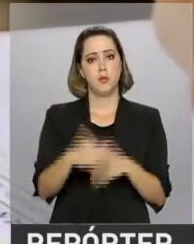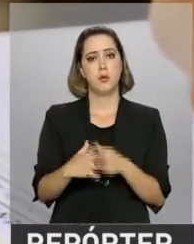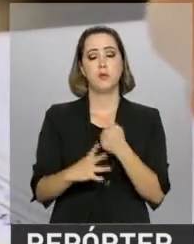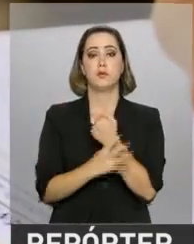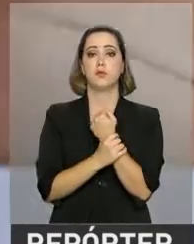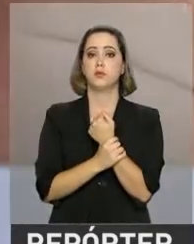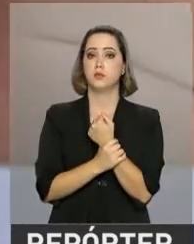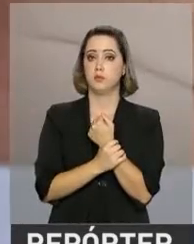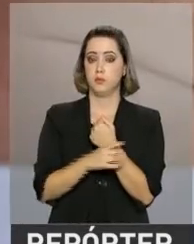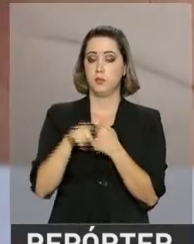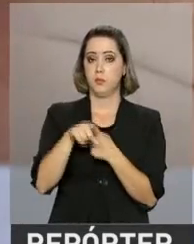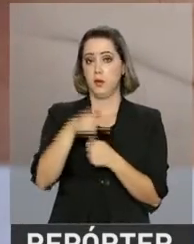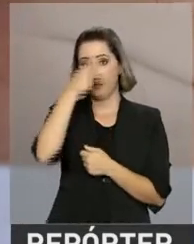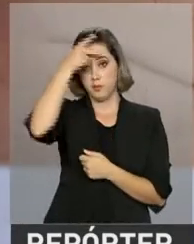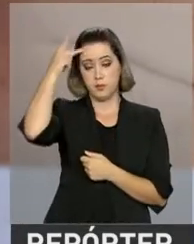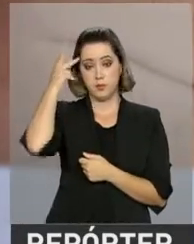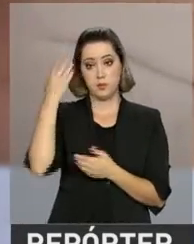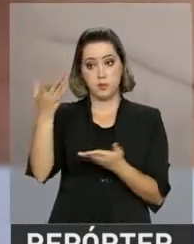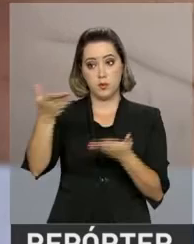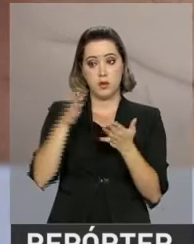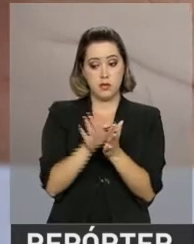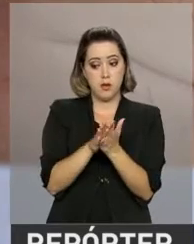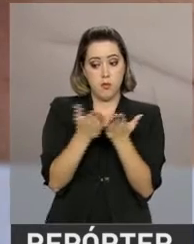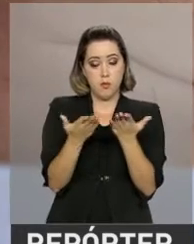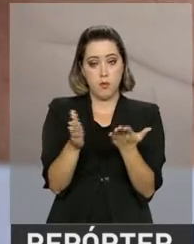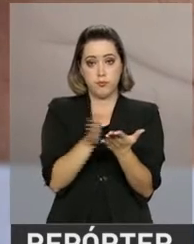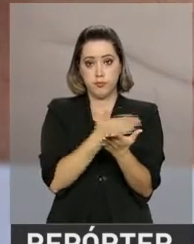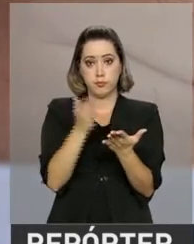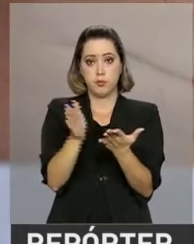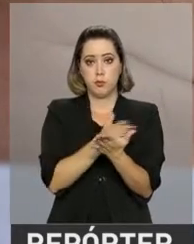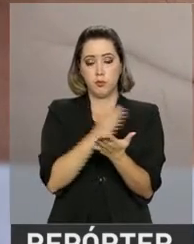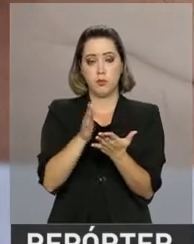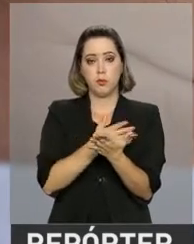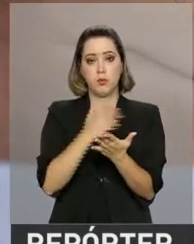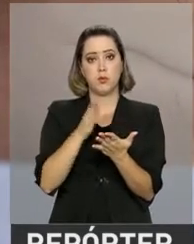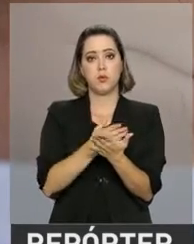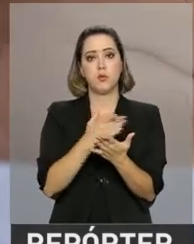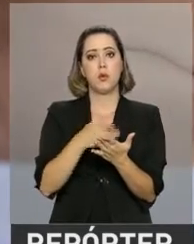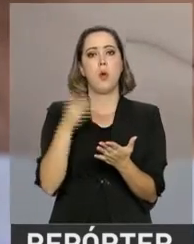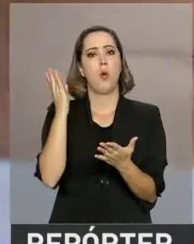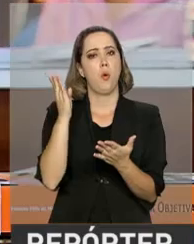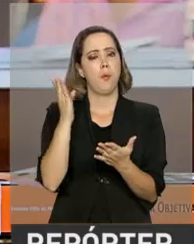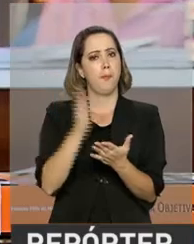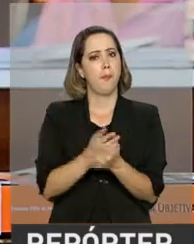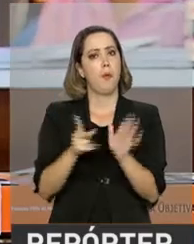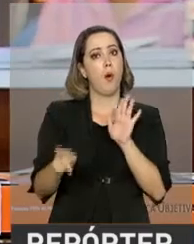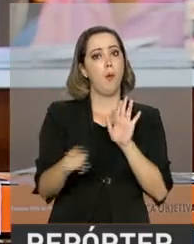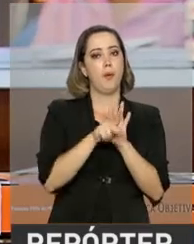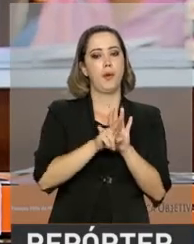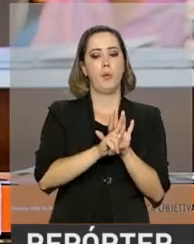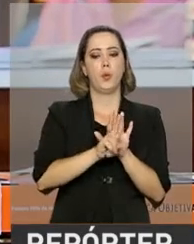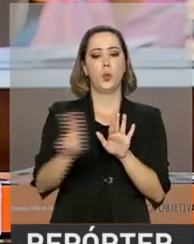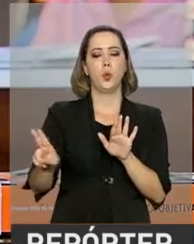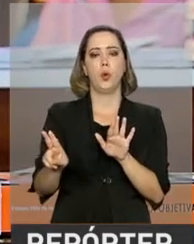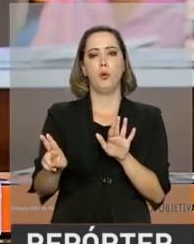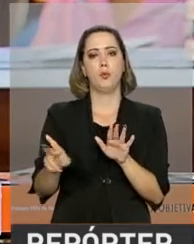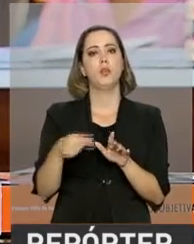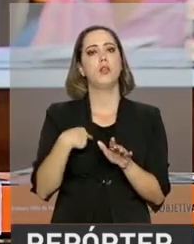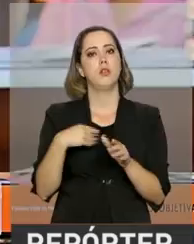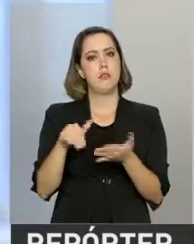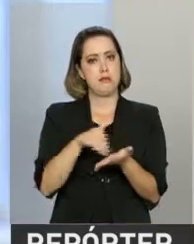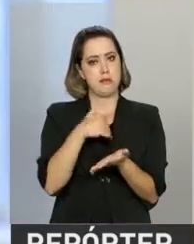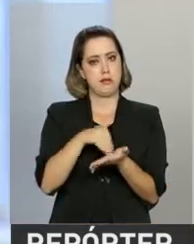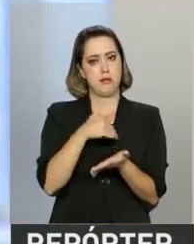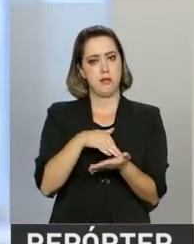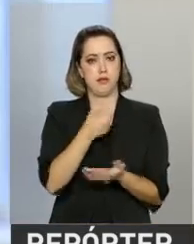O estudante vai receber o caderno de questões e o cartão de resposta personalizados, com nome e número de